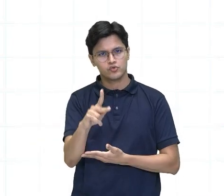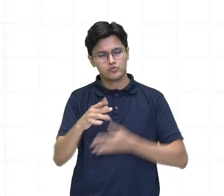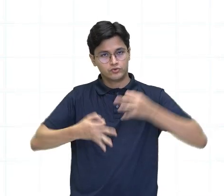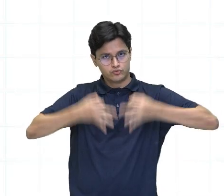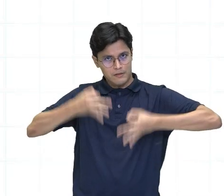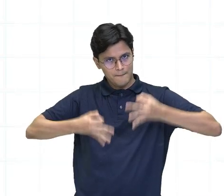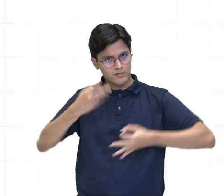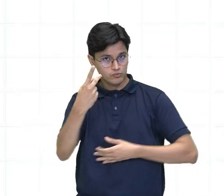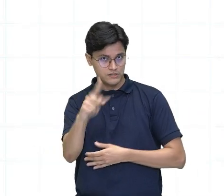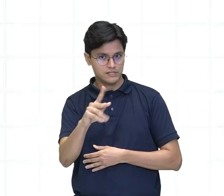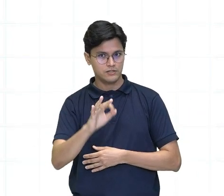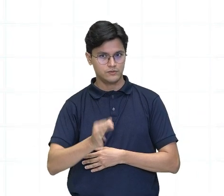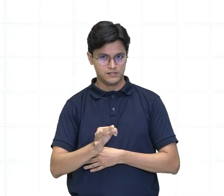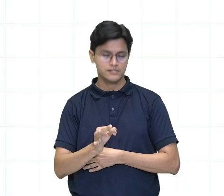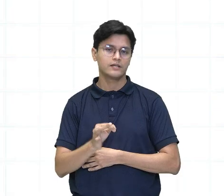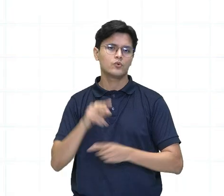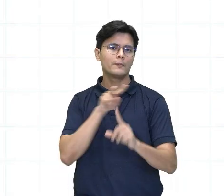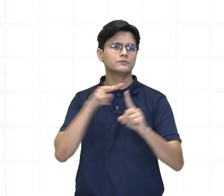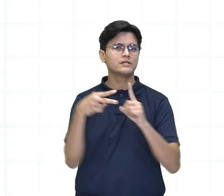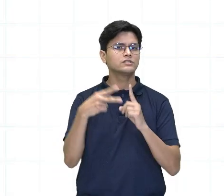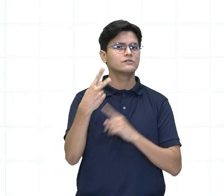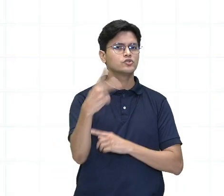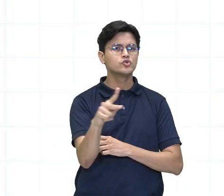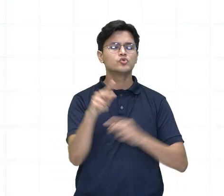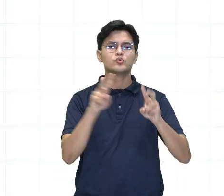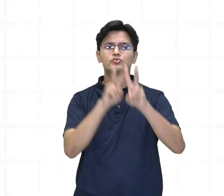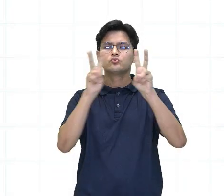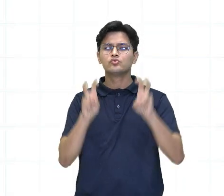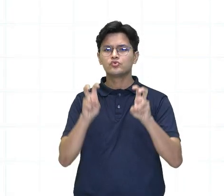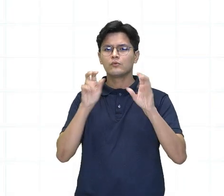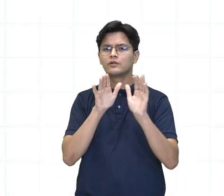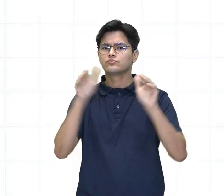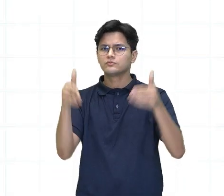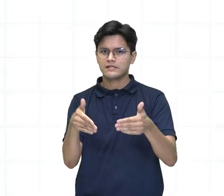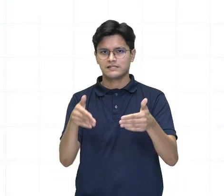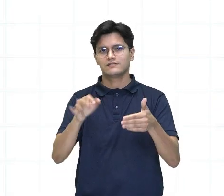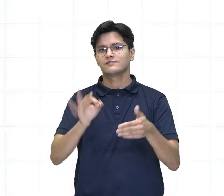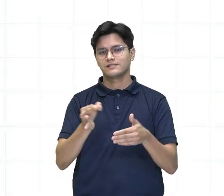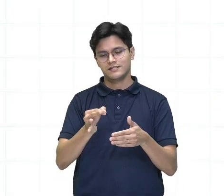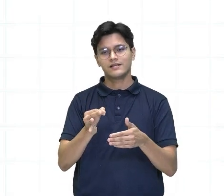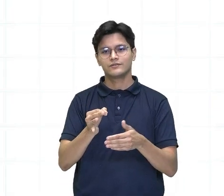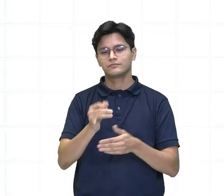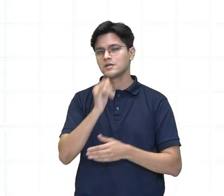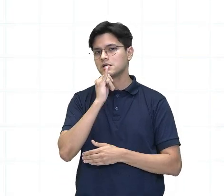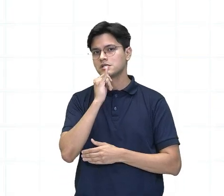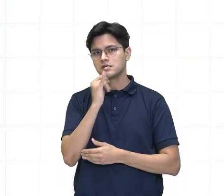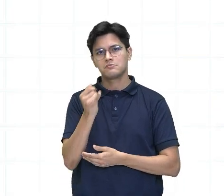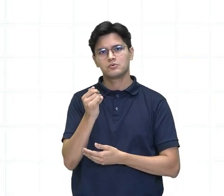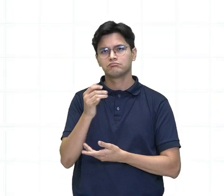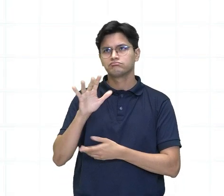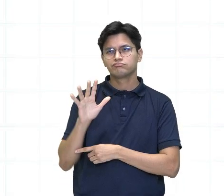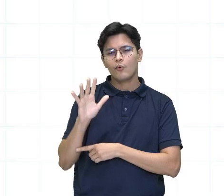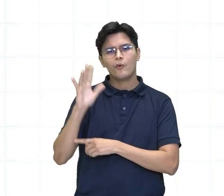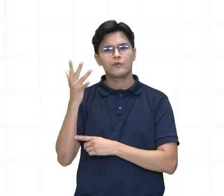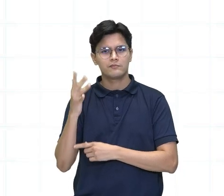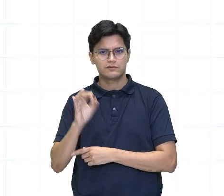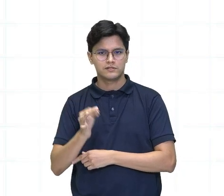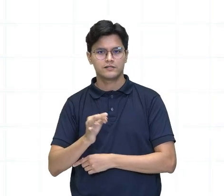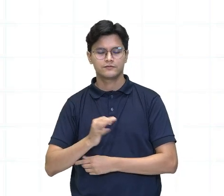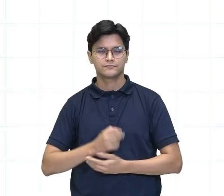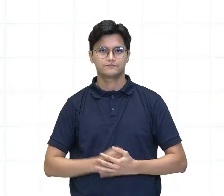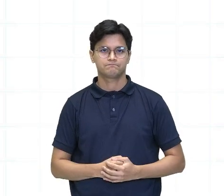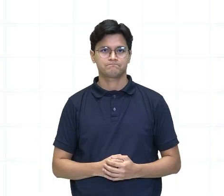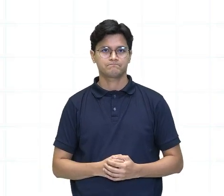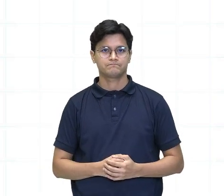perspectivas pessoais, o que realmente você está pensando naquele momento, algo mesmo que está intrínseco aí,